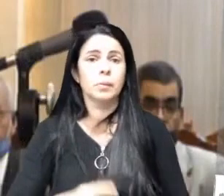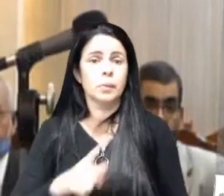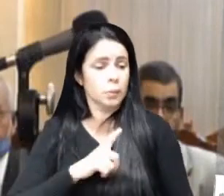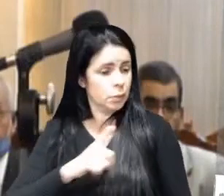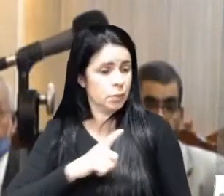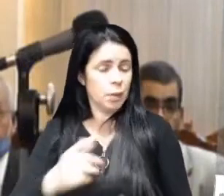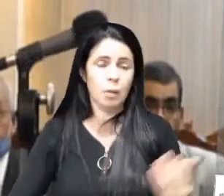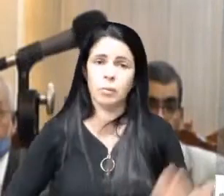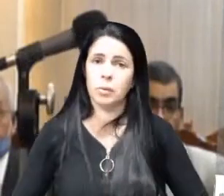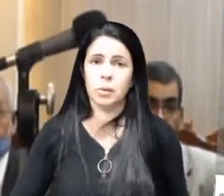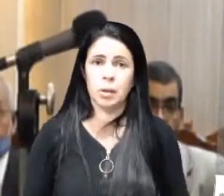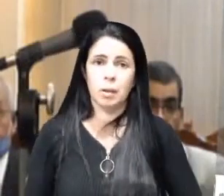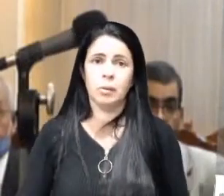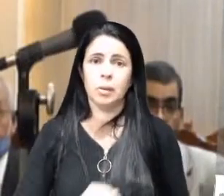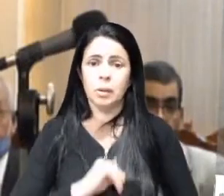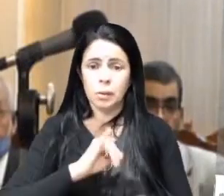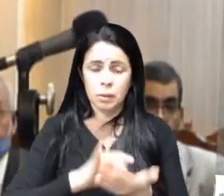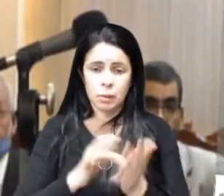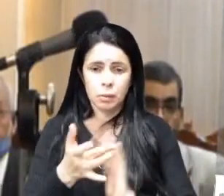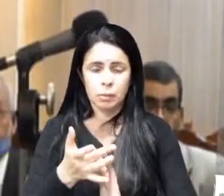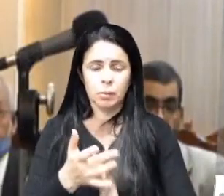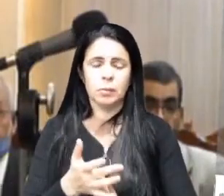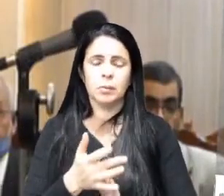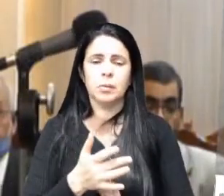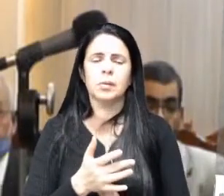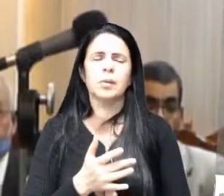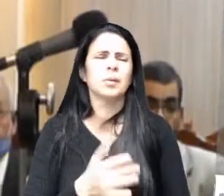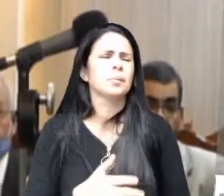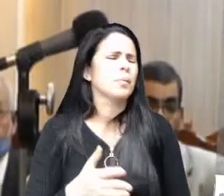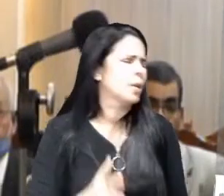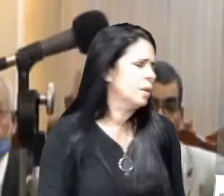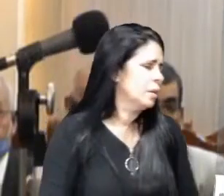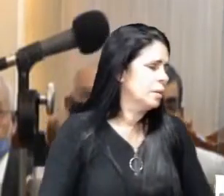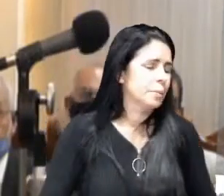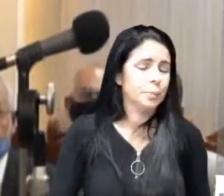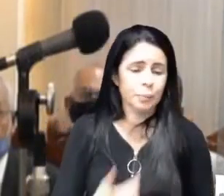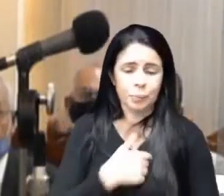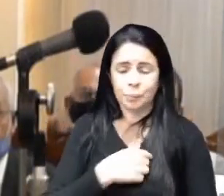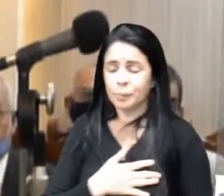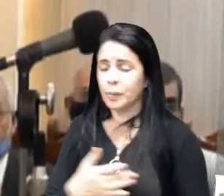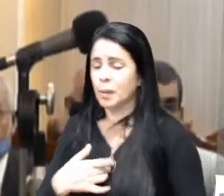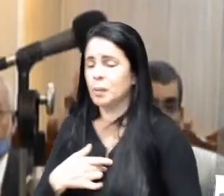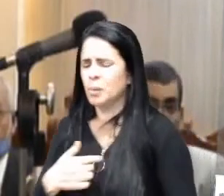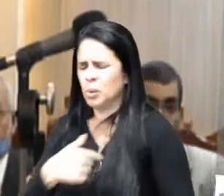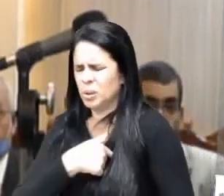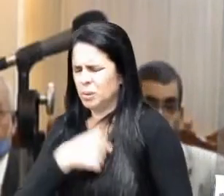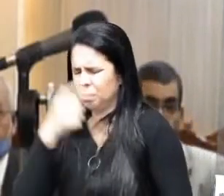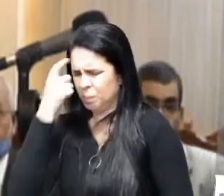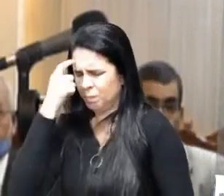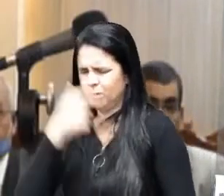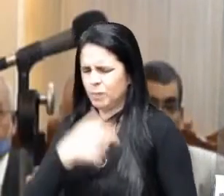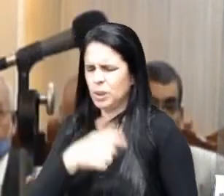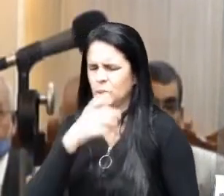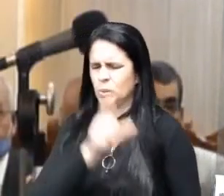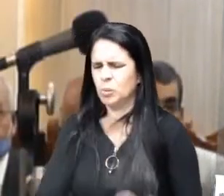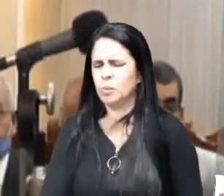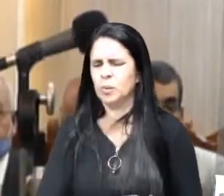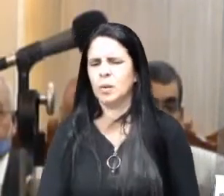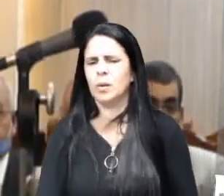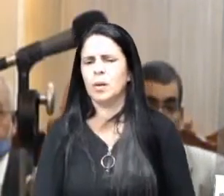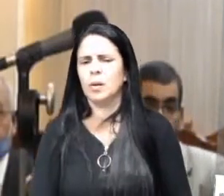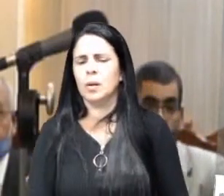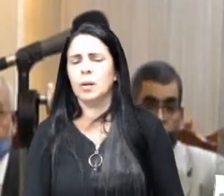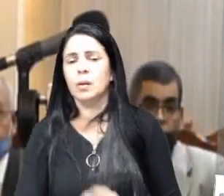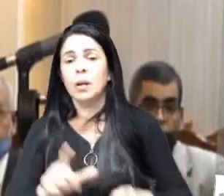que disse assim no seu coração, meu Senhor vai demorar demais. Ele está tardando demais. Está lá em